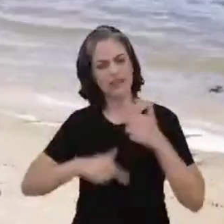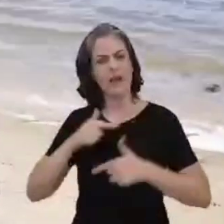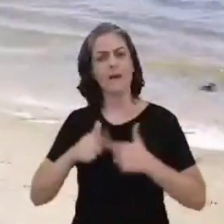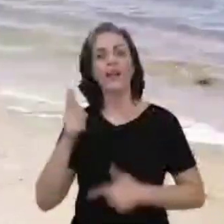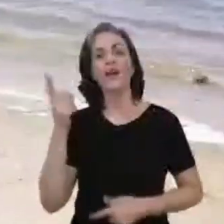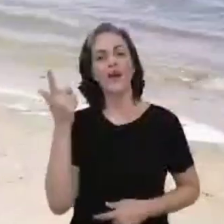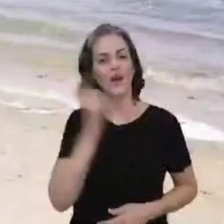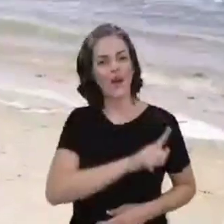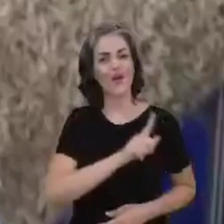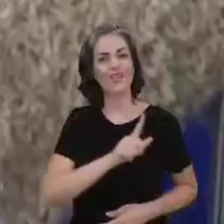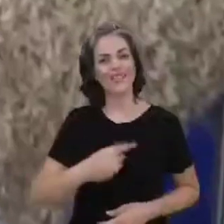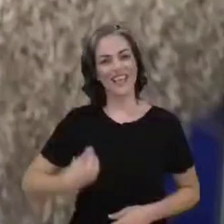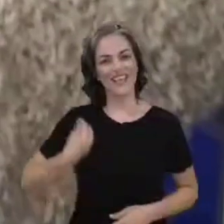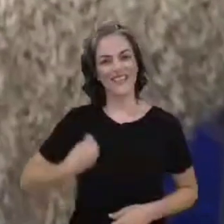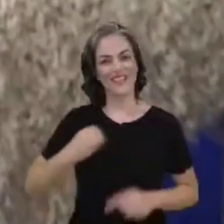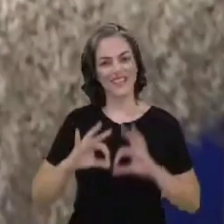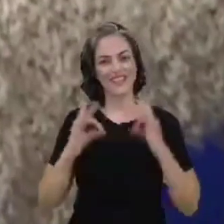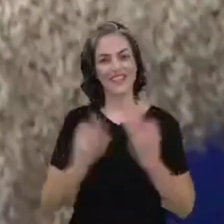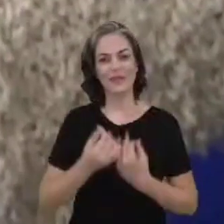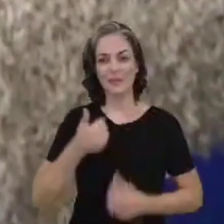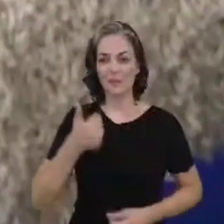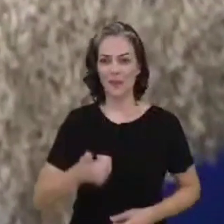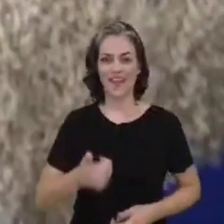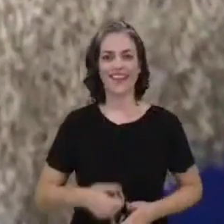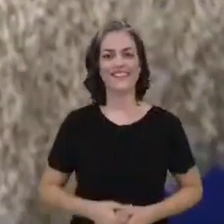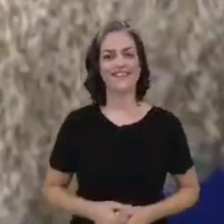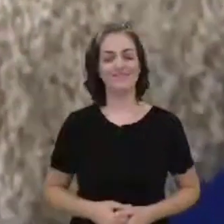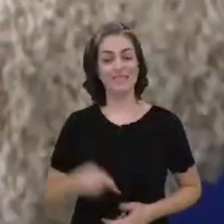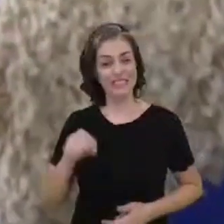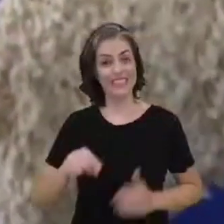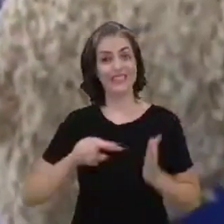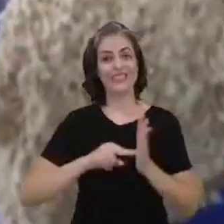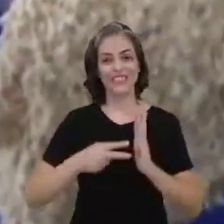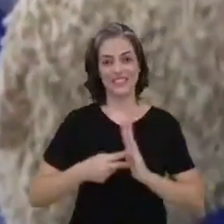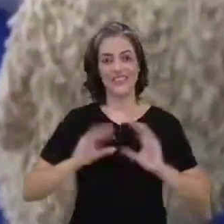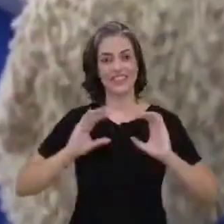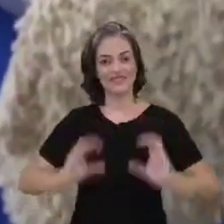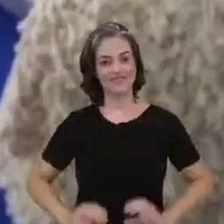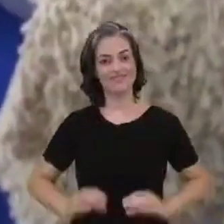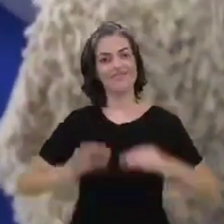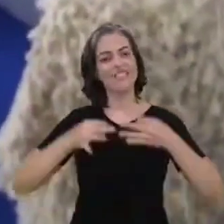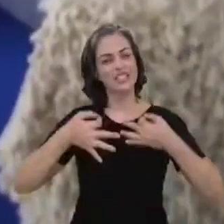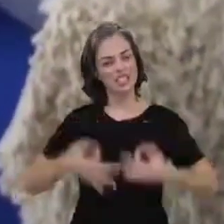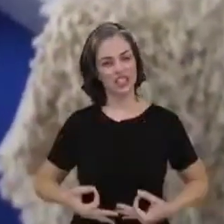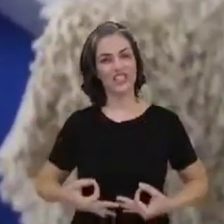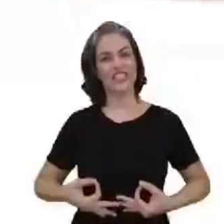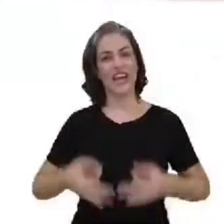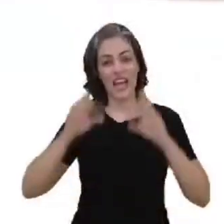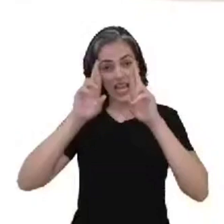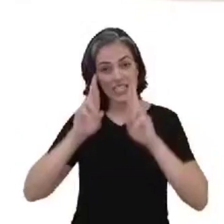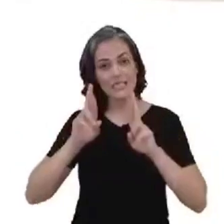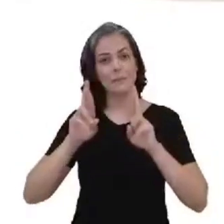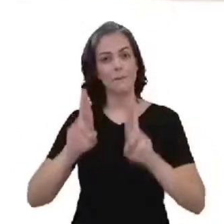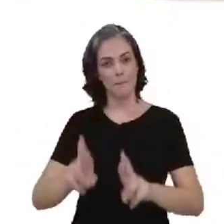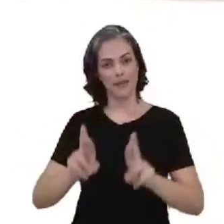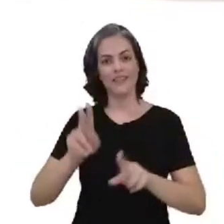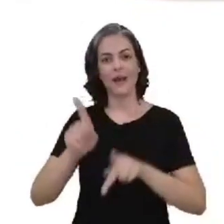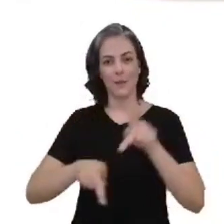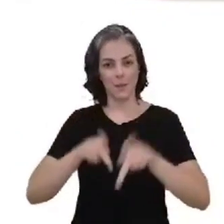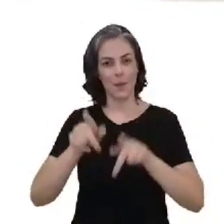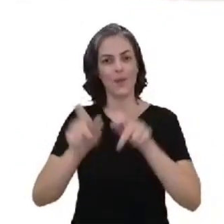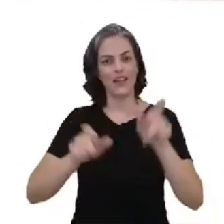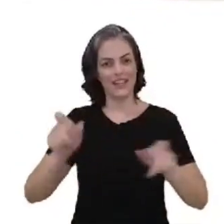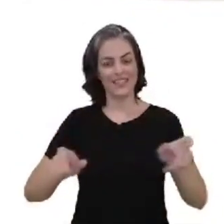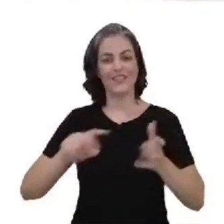rostos, proverem o sustento das suas famílias. Porque isso é cidadania, isso é dignidade, isso é respeitar